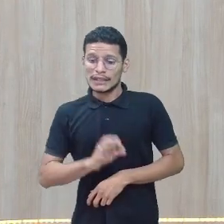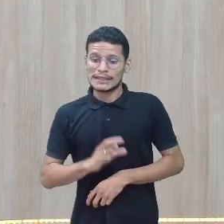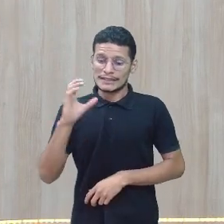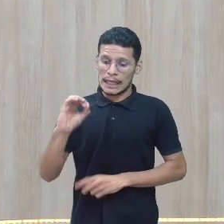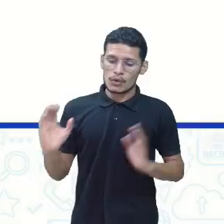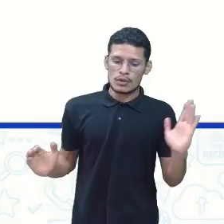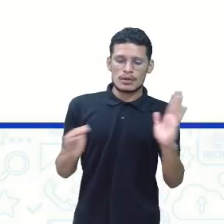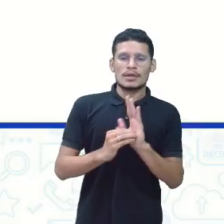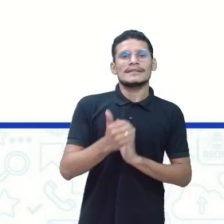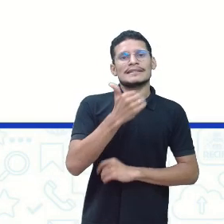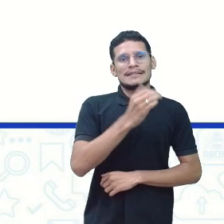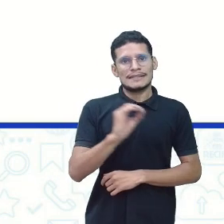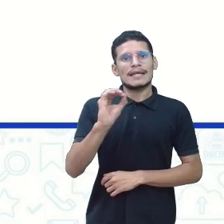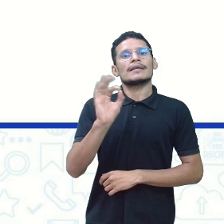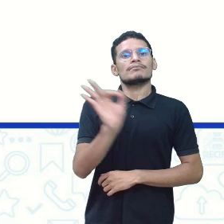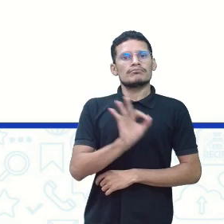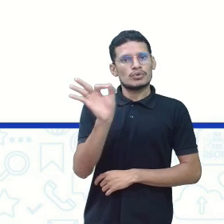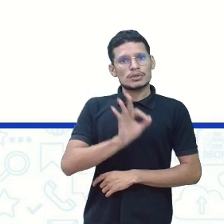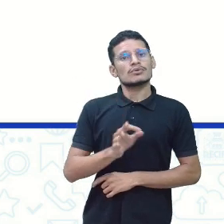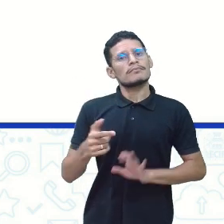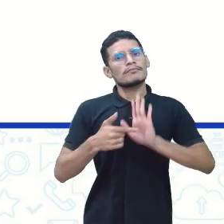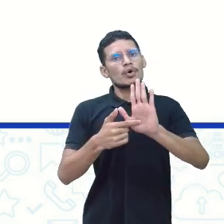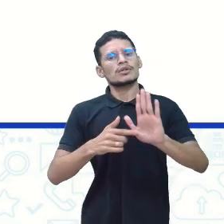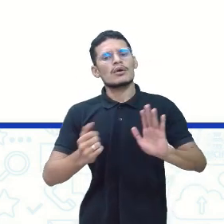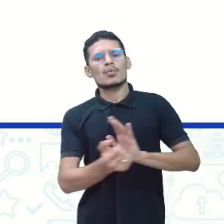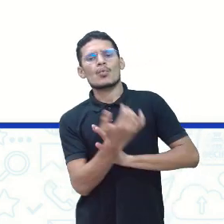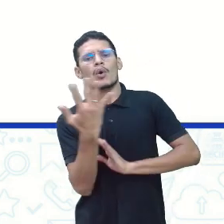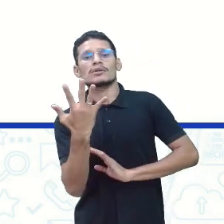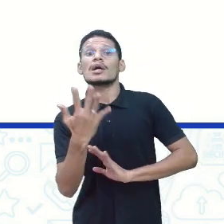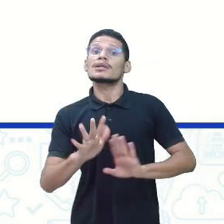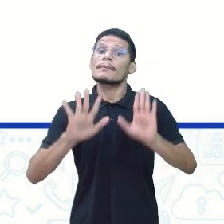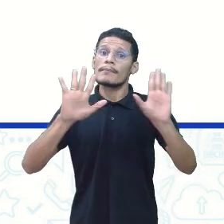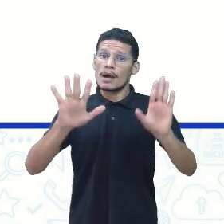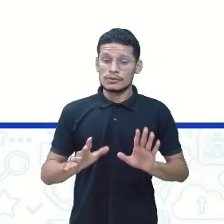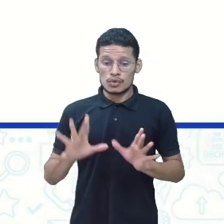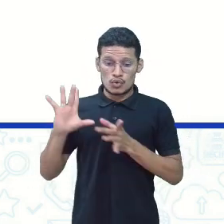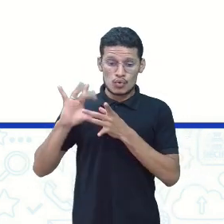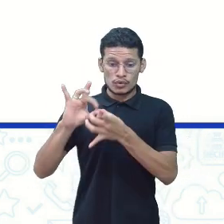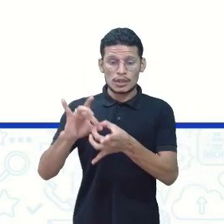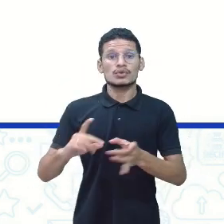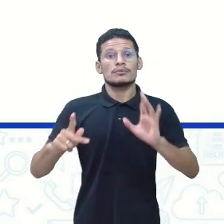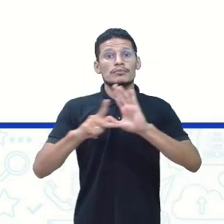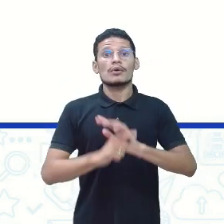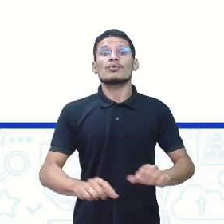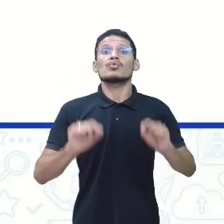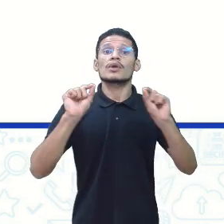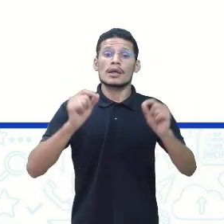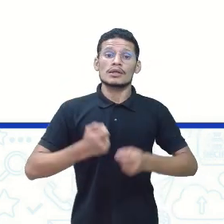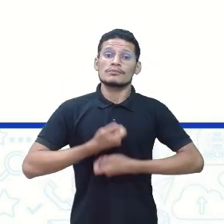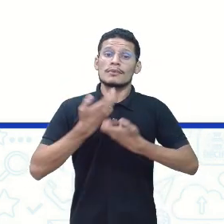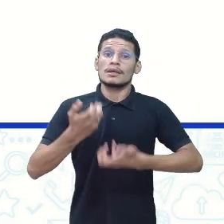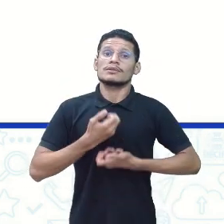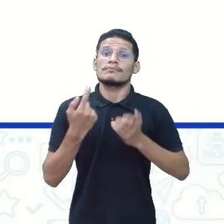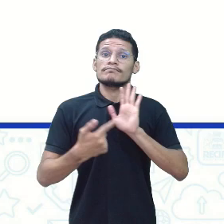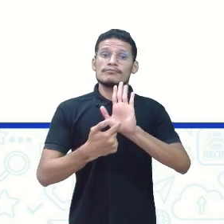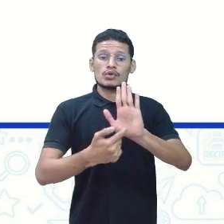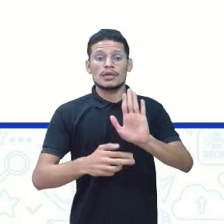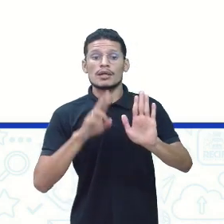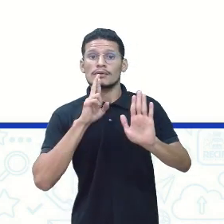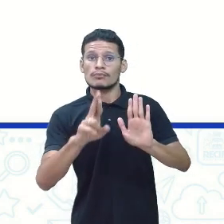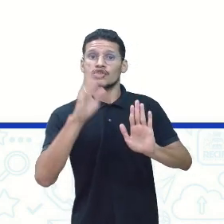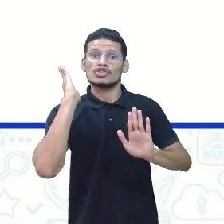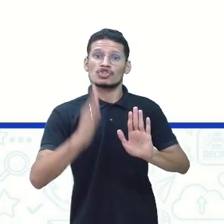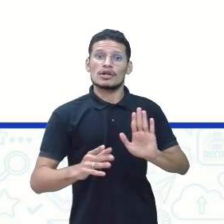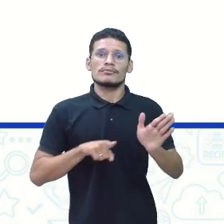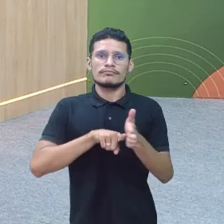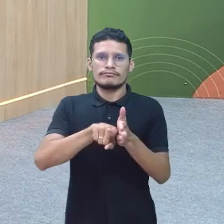0 ao 100, para representar uma determinada quantidade. Só que nesse contexto aqui, ele vai expressar o resultado de uma pesquisa.